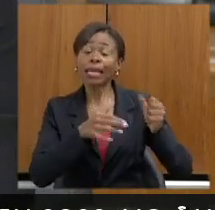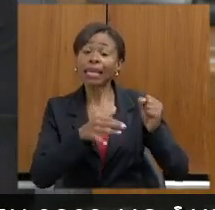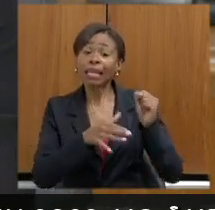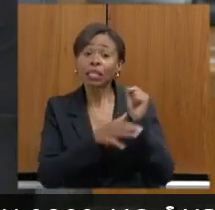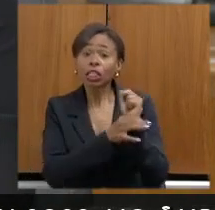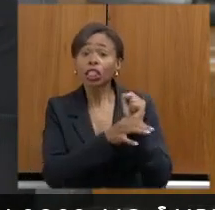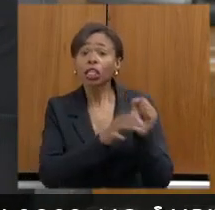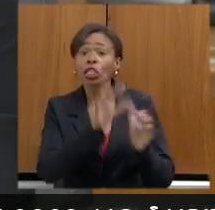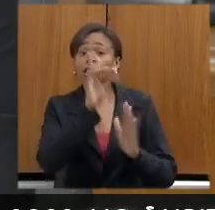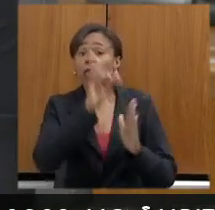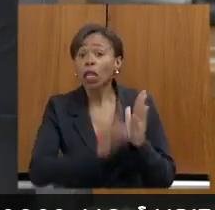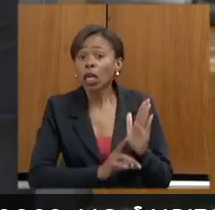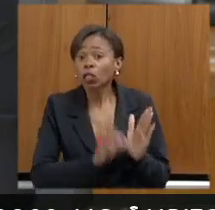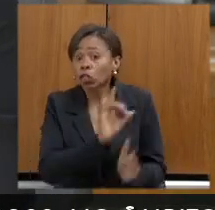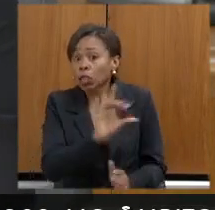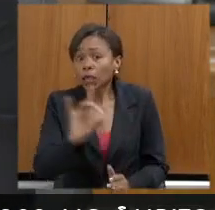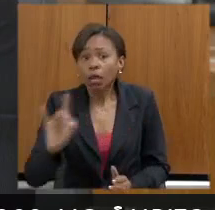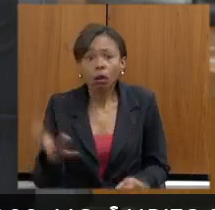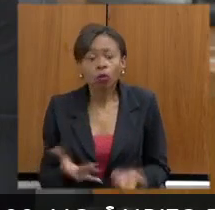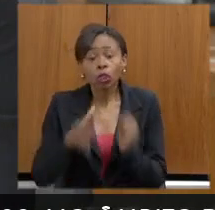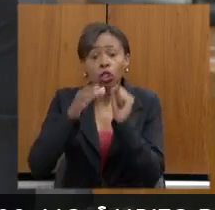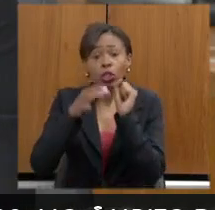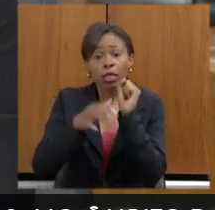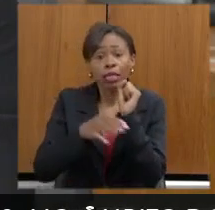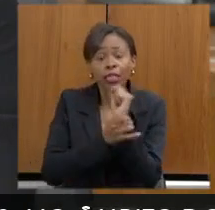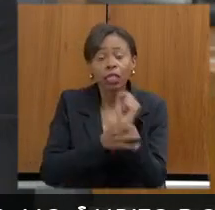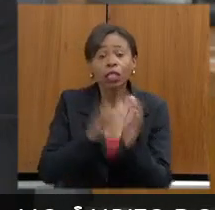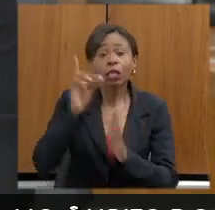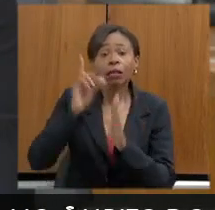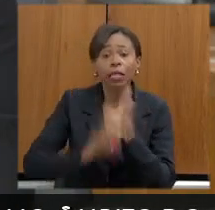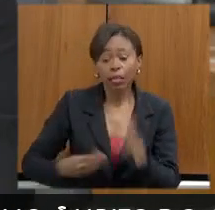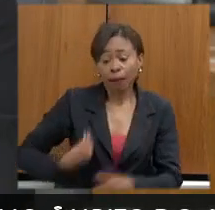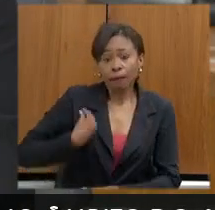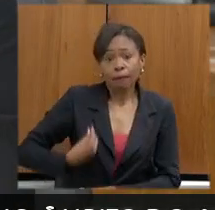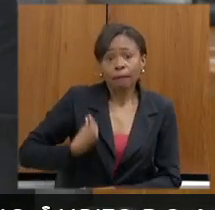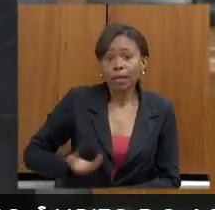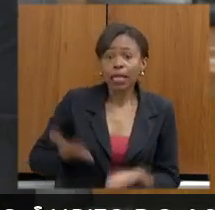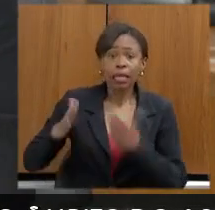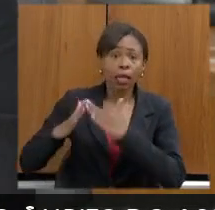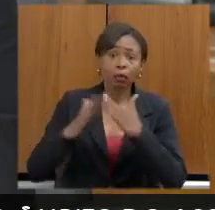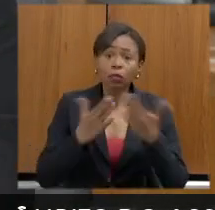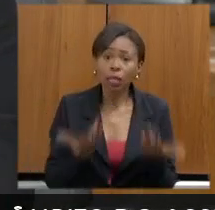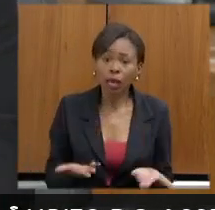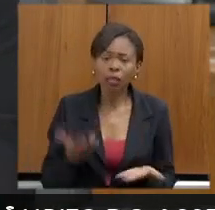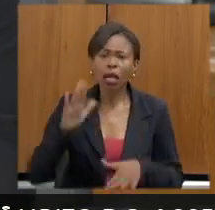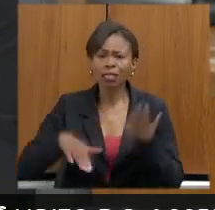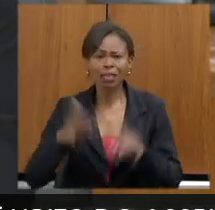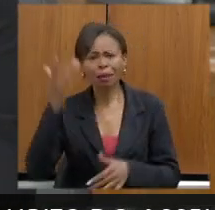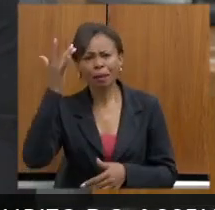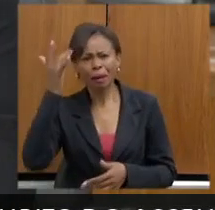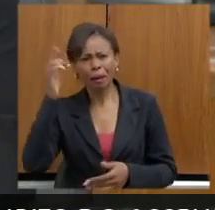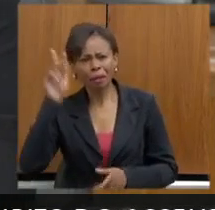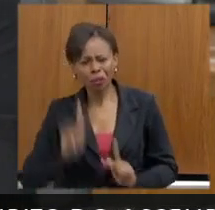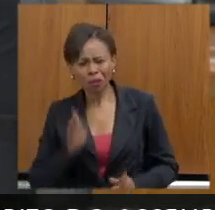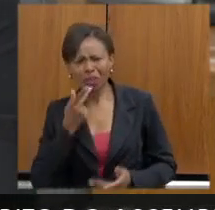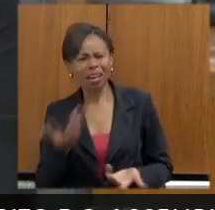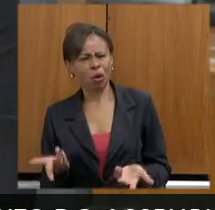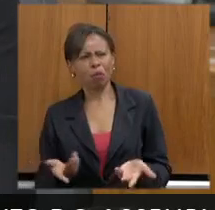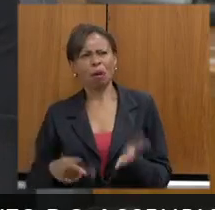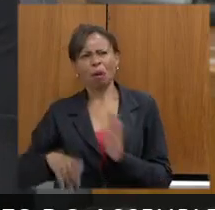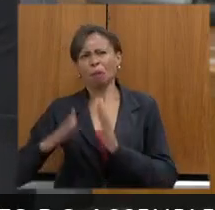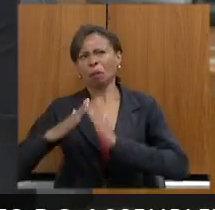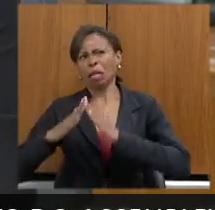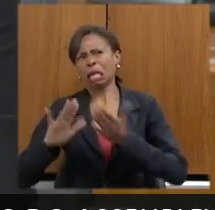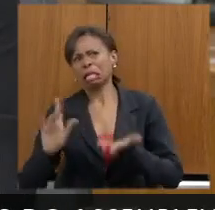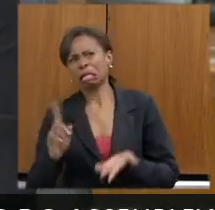individuais cada um direito à Vida o direito à liberdade o direito à propriedade muita gente questiona né capitalismo propriedade não